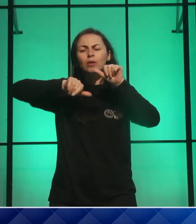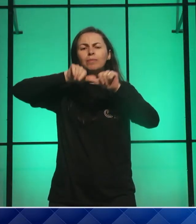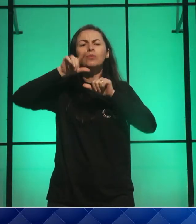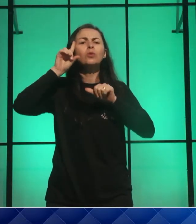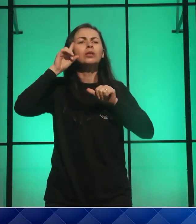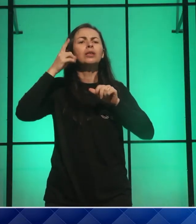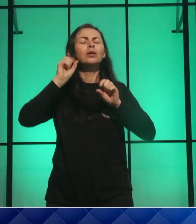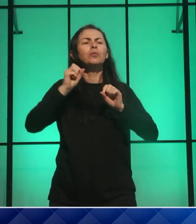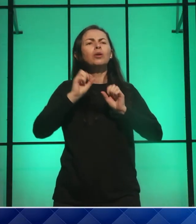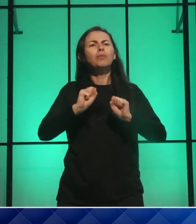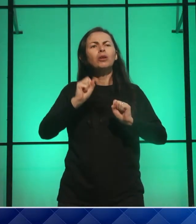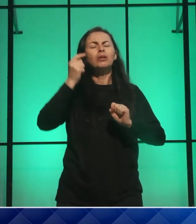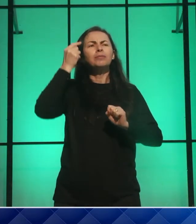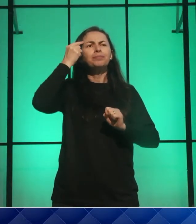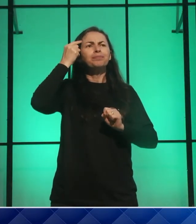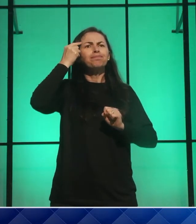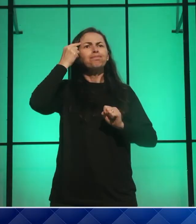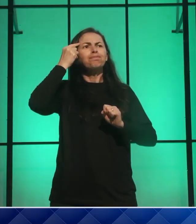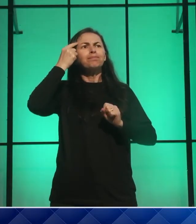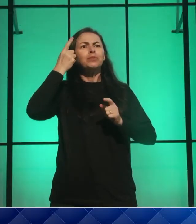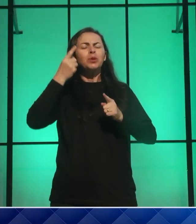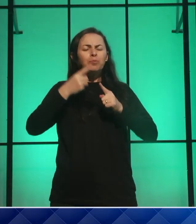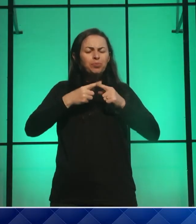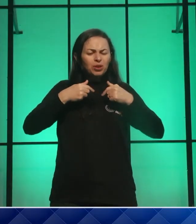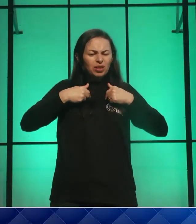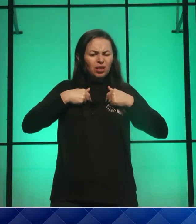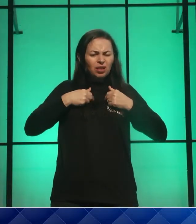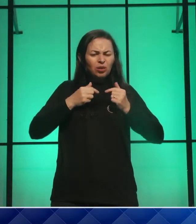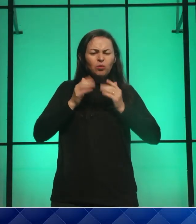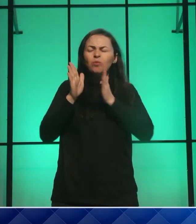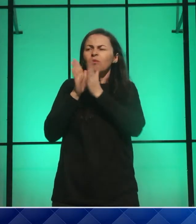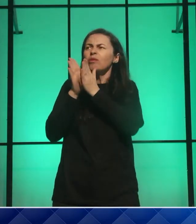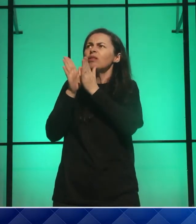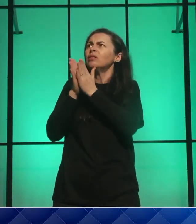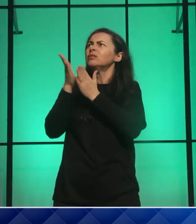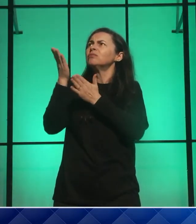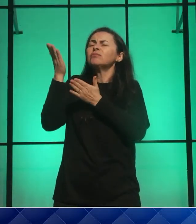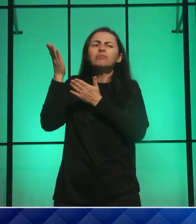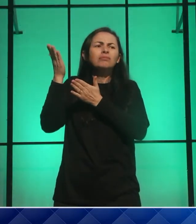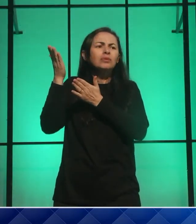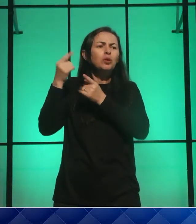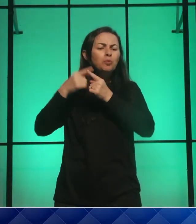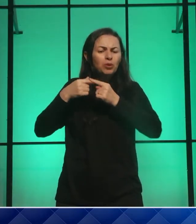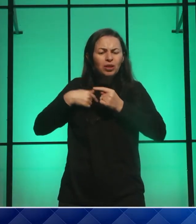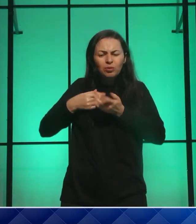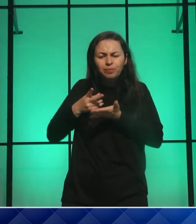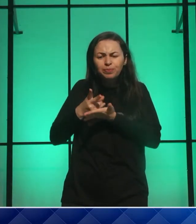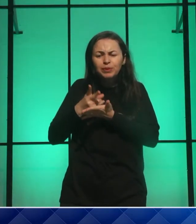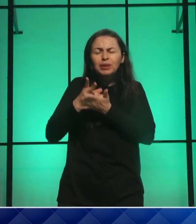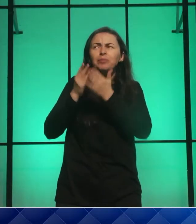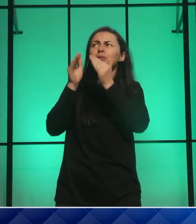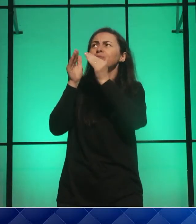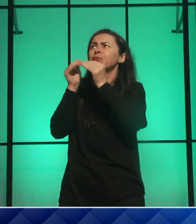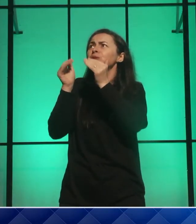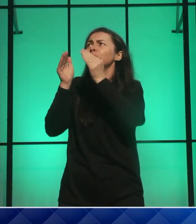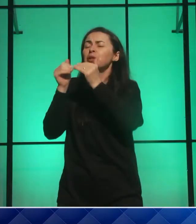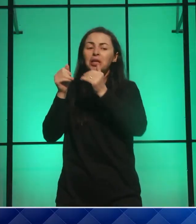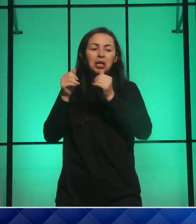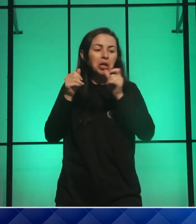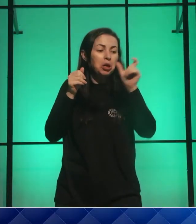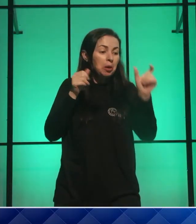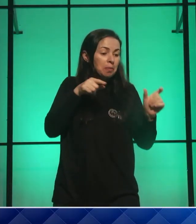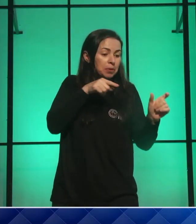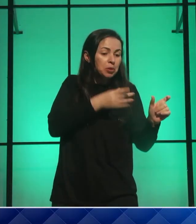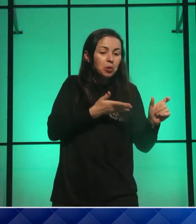você diria, então, para que eu vou orar? Por que eu vou continuar pedindo por algo, por uma pessoa, por